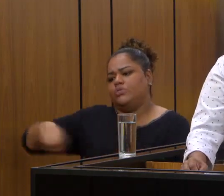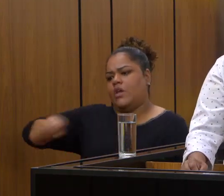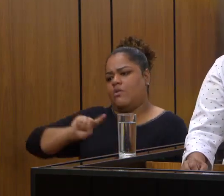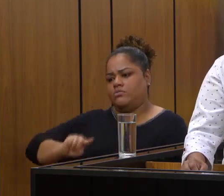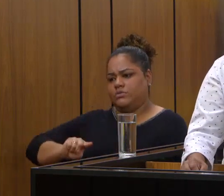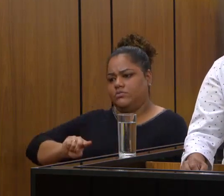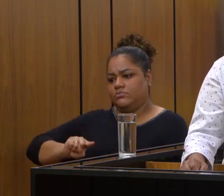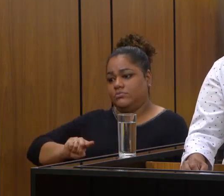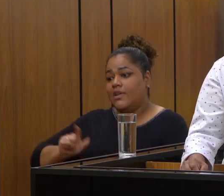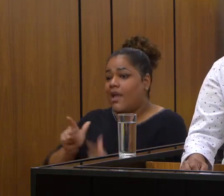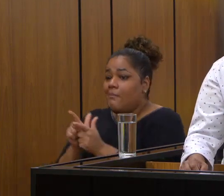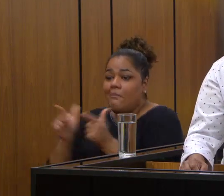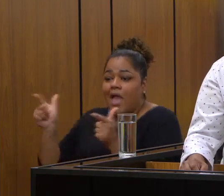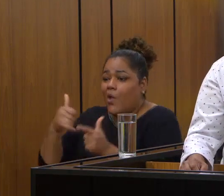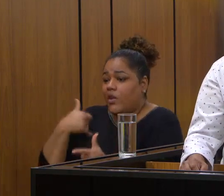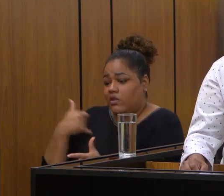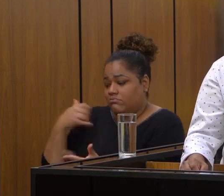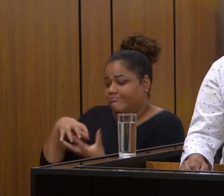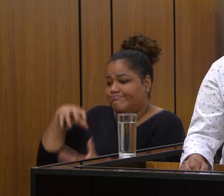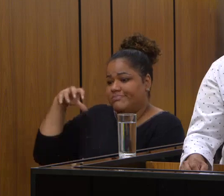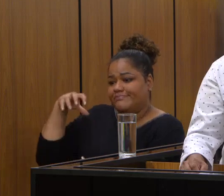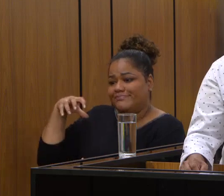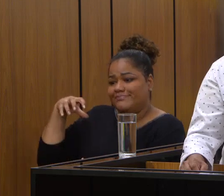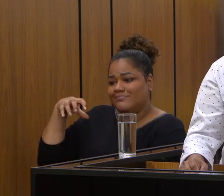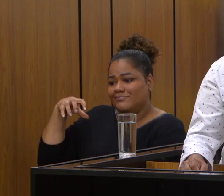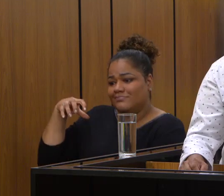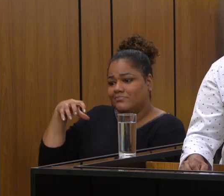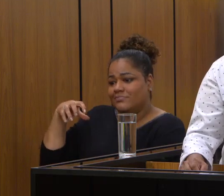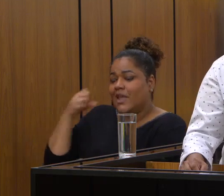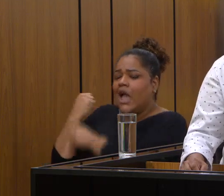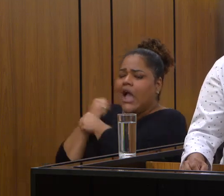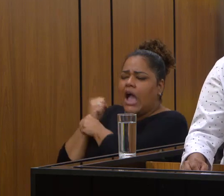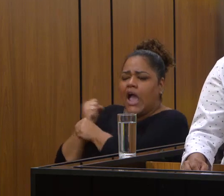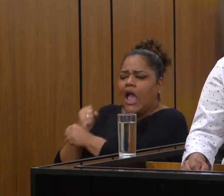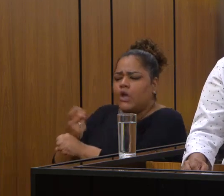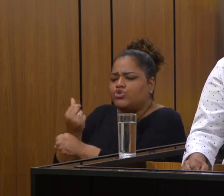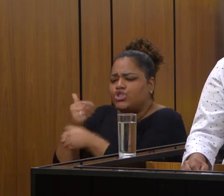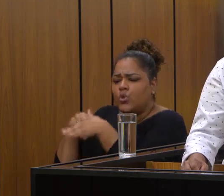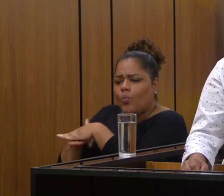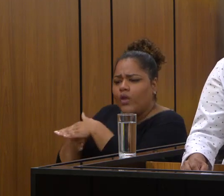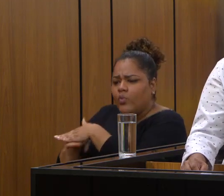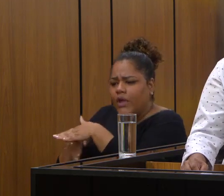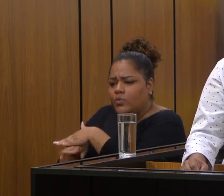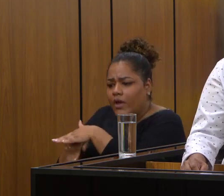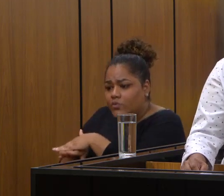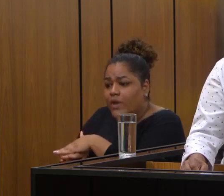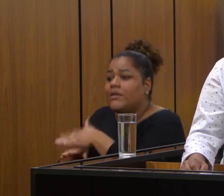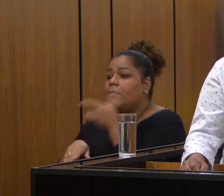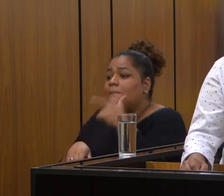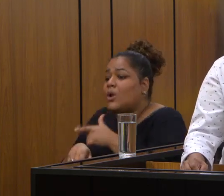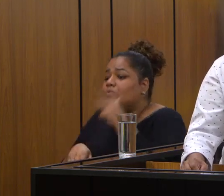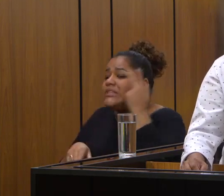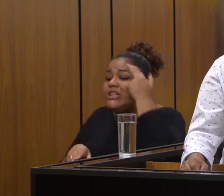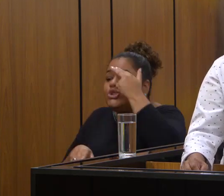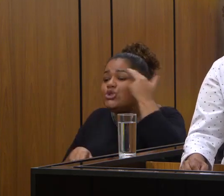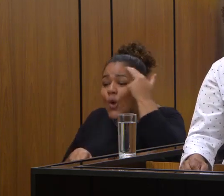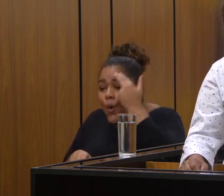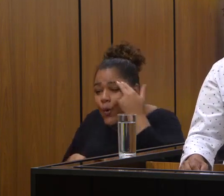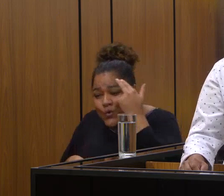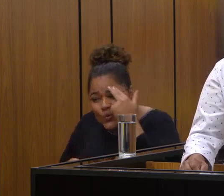e que juntaram suas economias ao longo dos anos para realizar um sonho